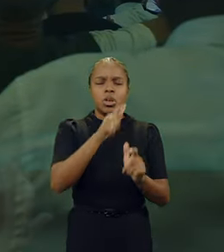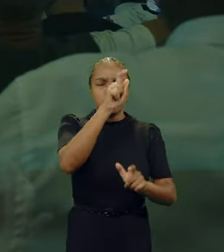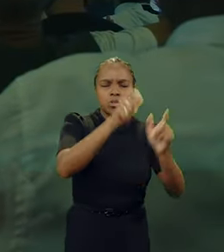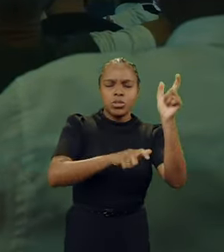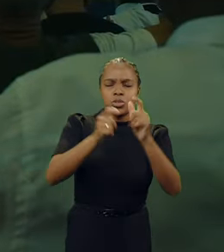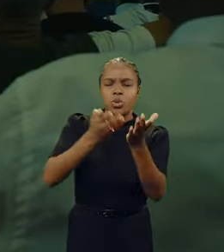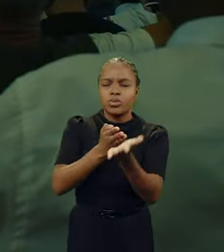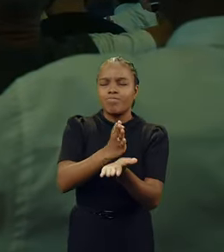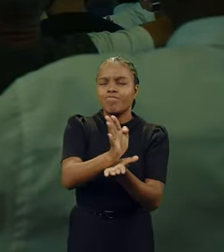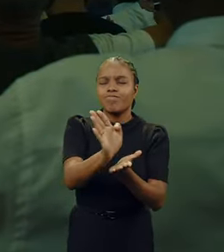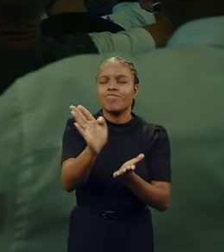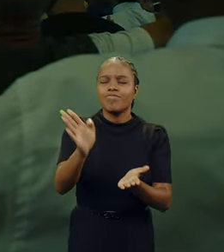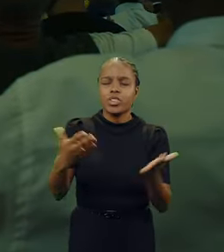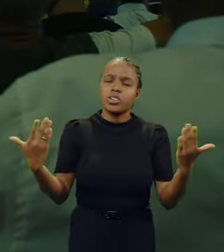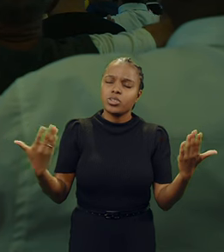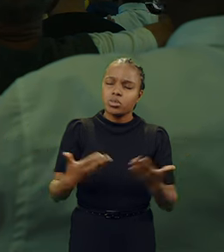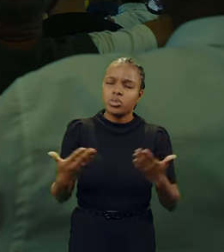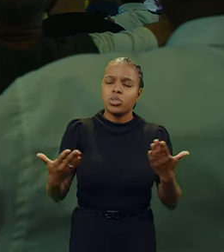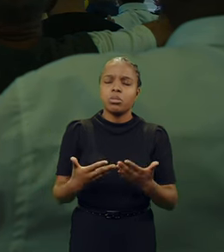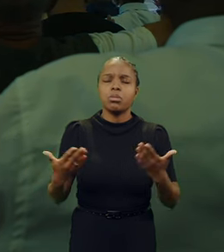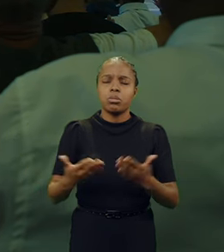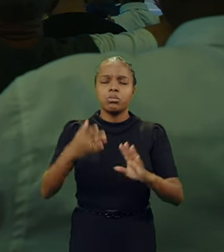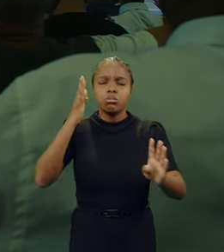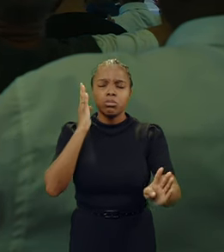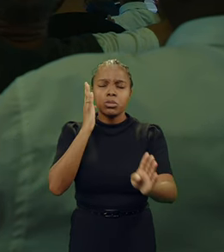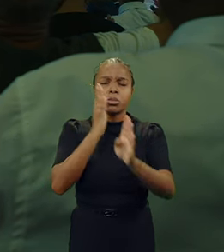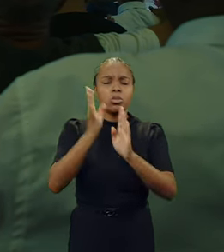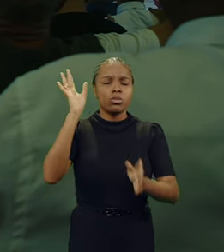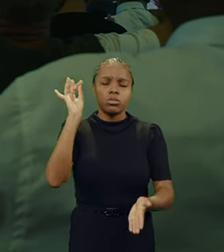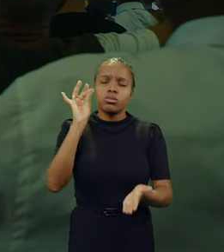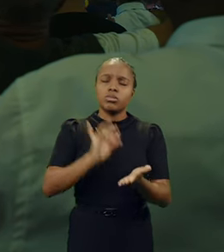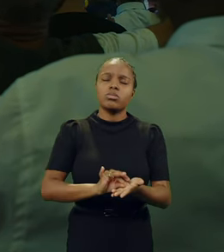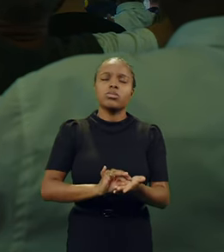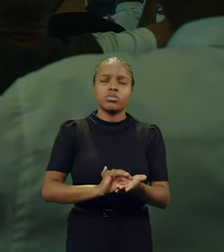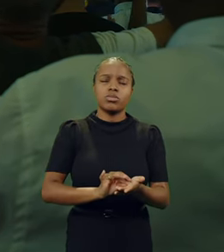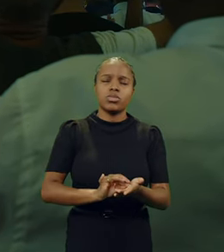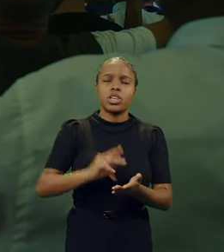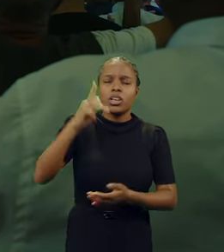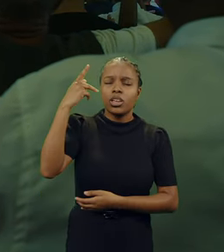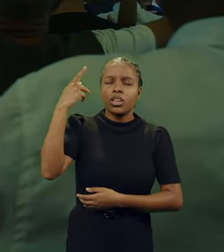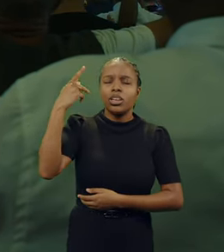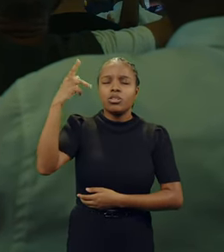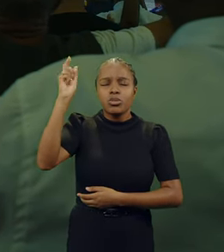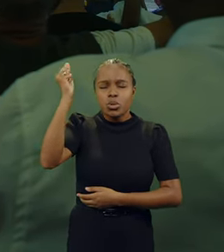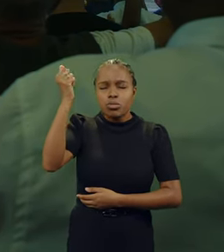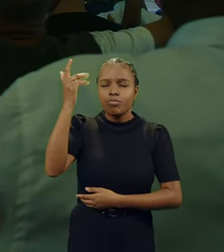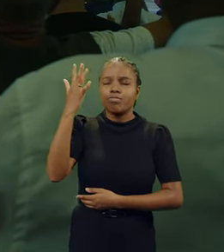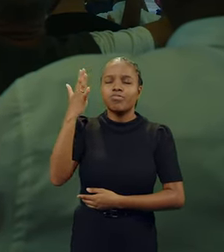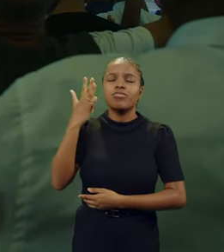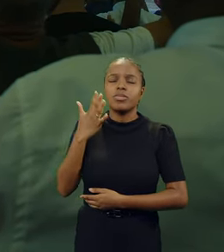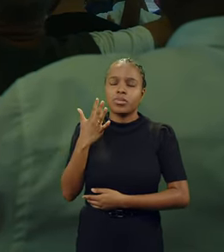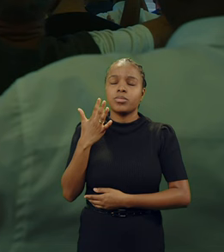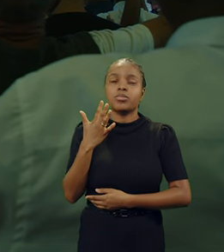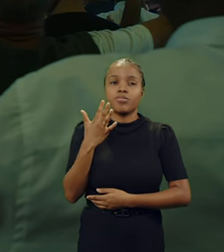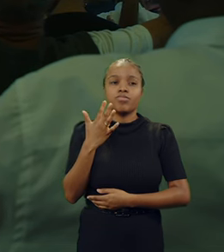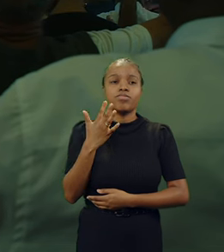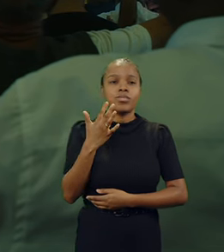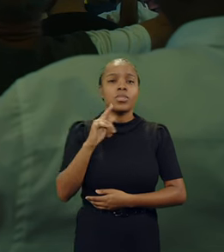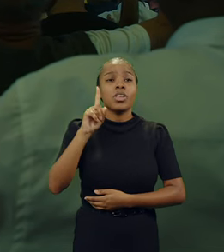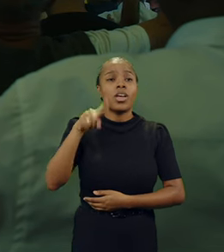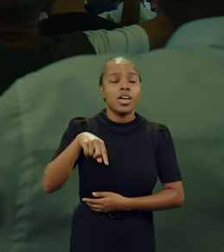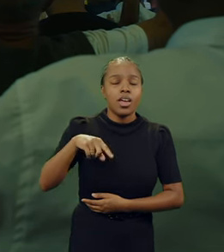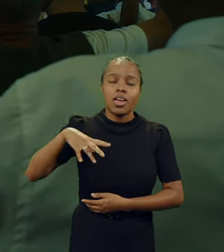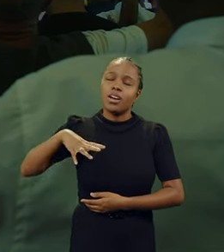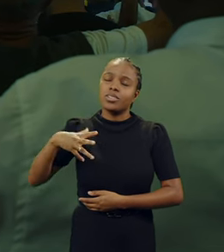perdidos, para que hoje sejam encontrados. E a tua bênção, a bênção maior, que a bênção